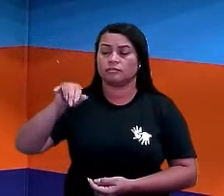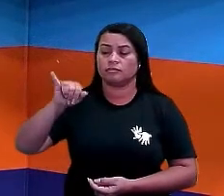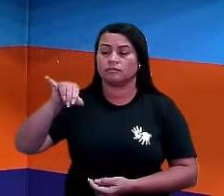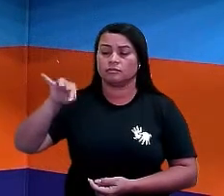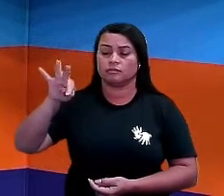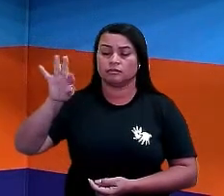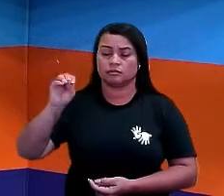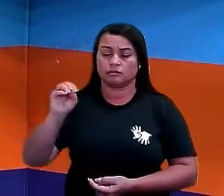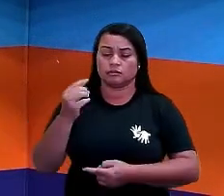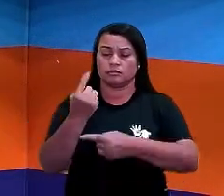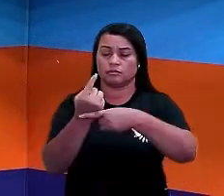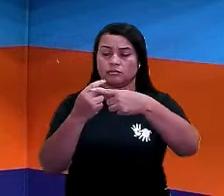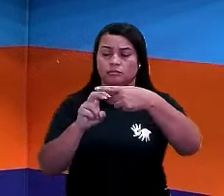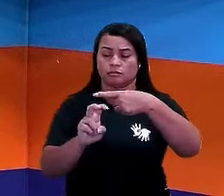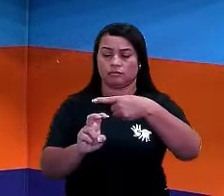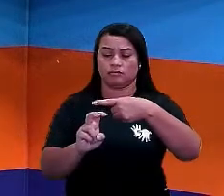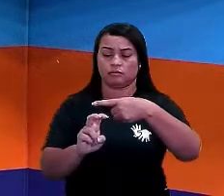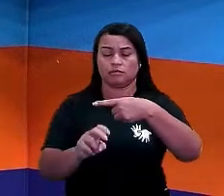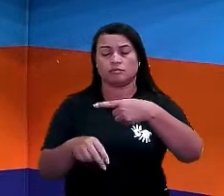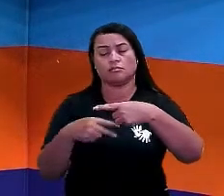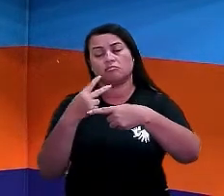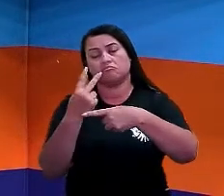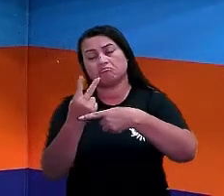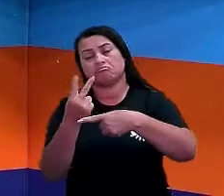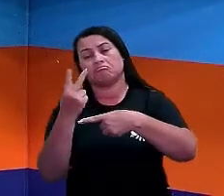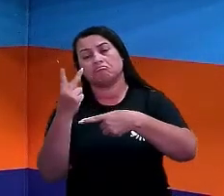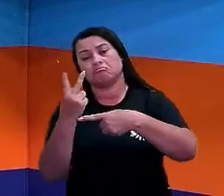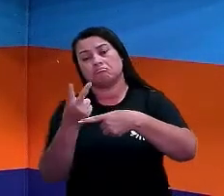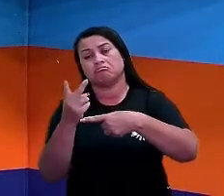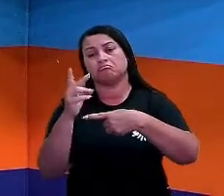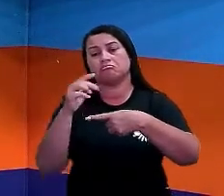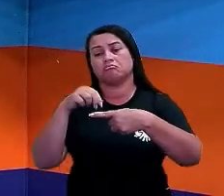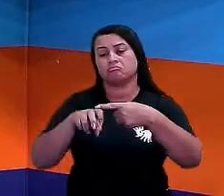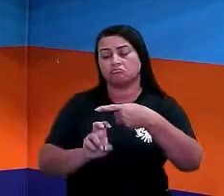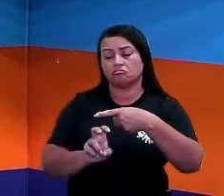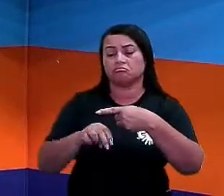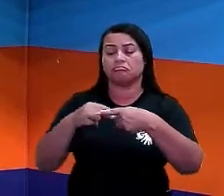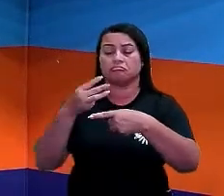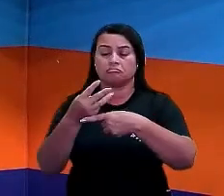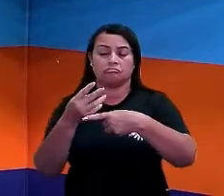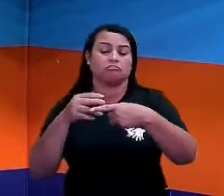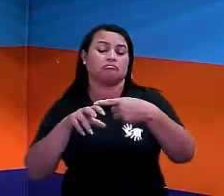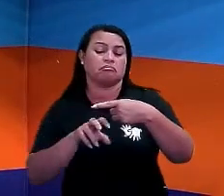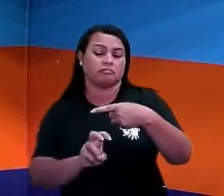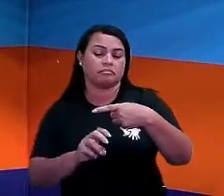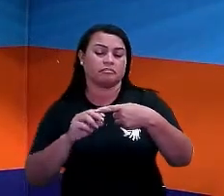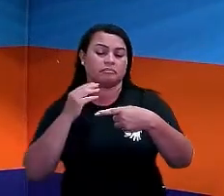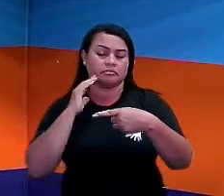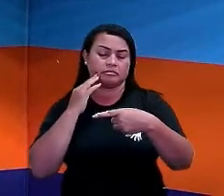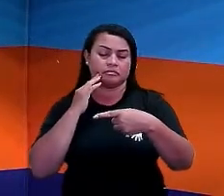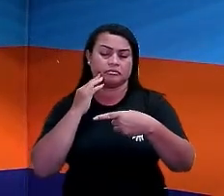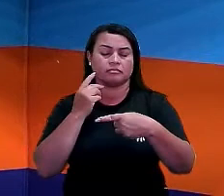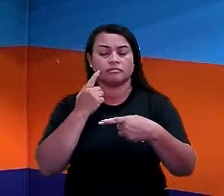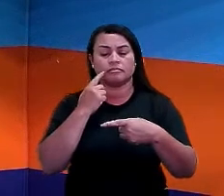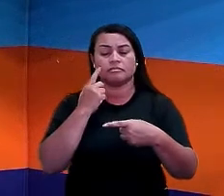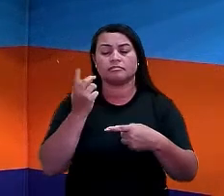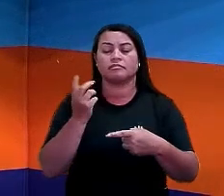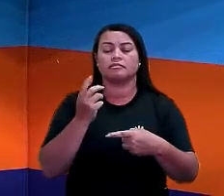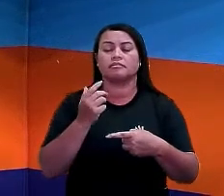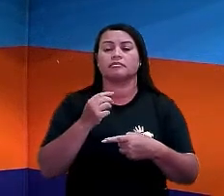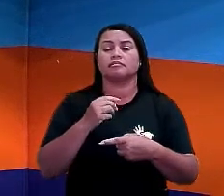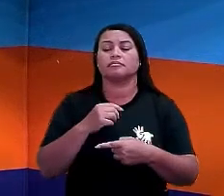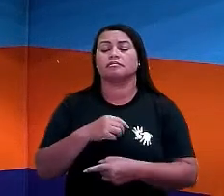cima, 2/5. Se tivesse o 3, 3/5, tá certo? E